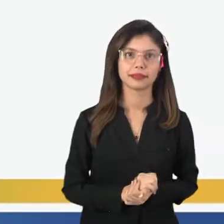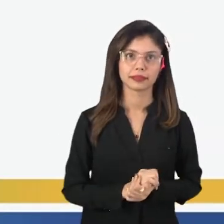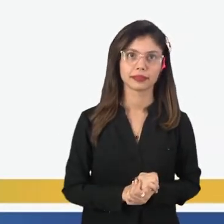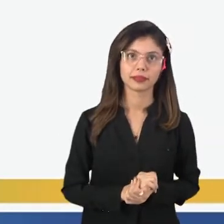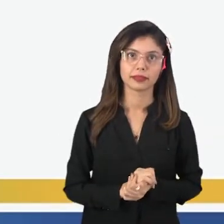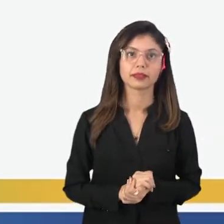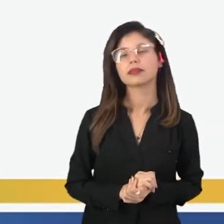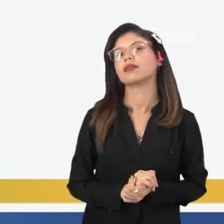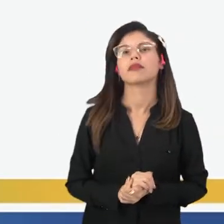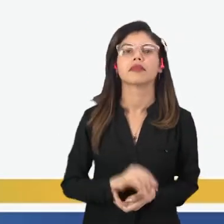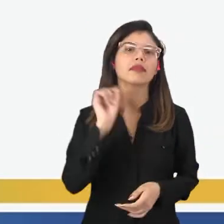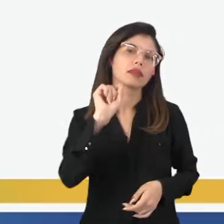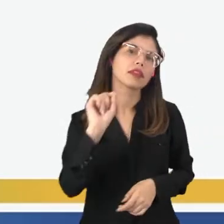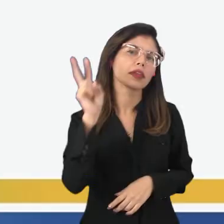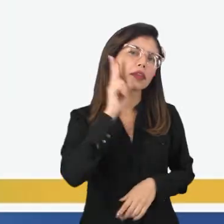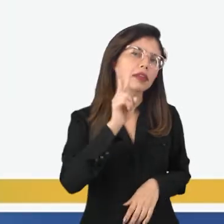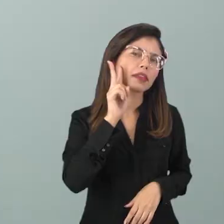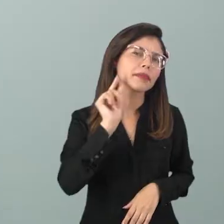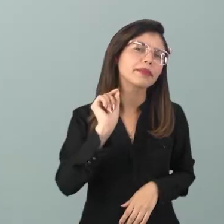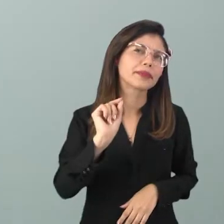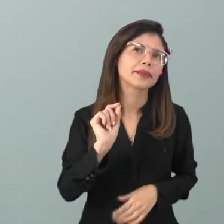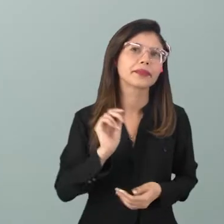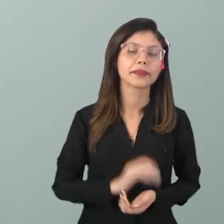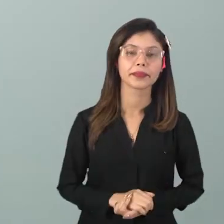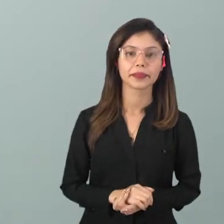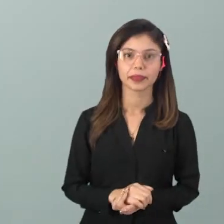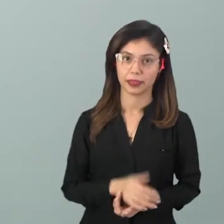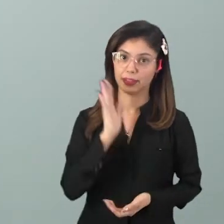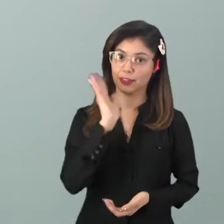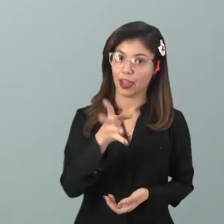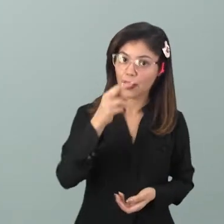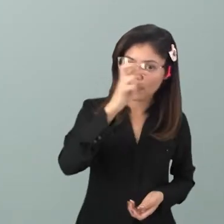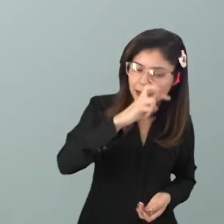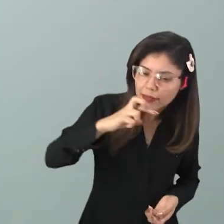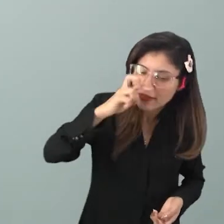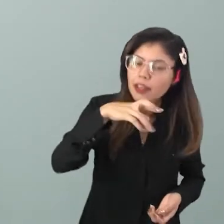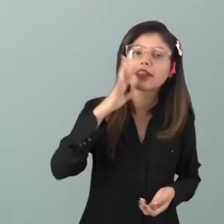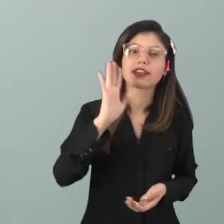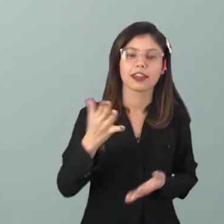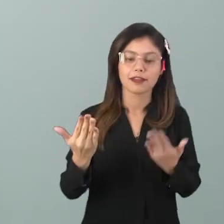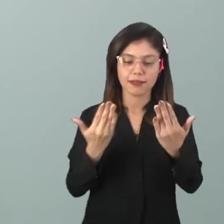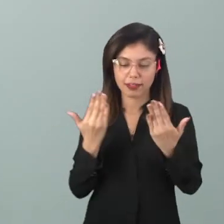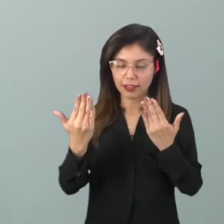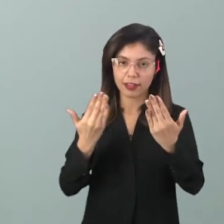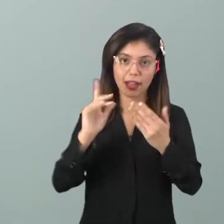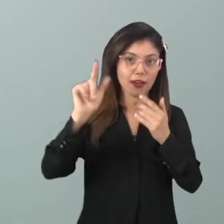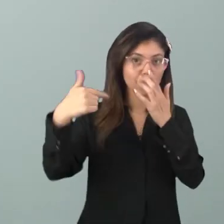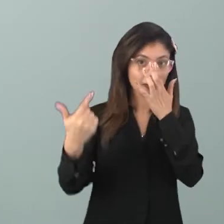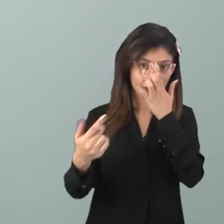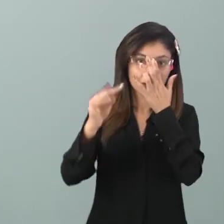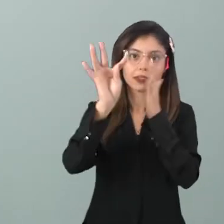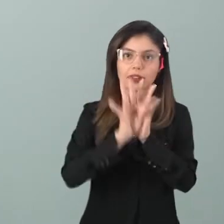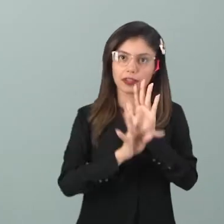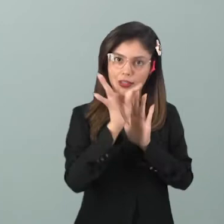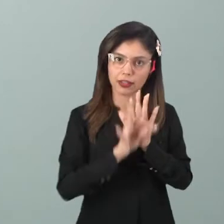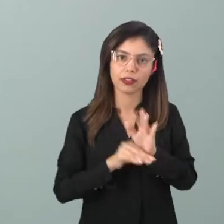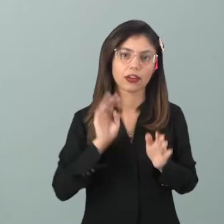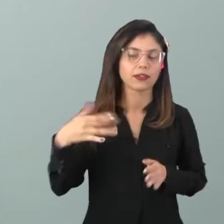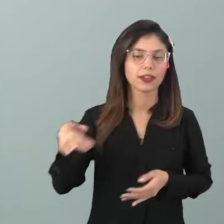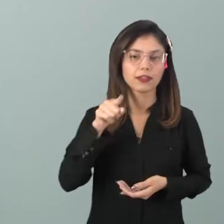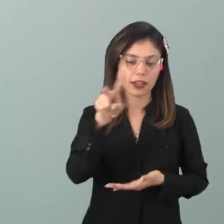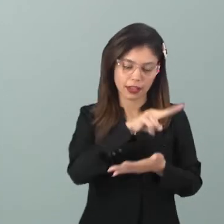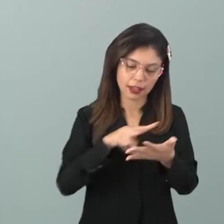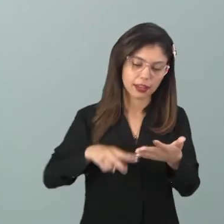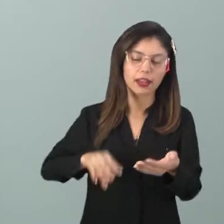maneira vertical. O que você lembra? Você já observa que faz relação com outro texto. Quando